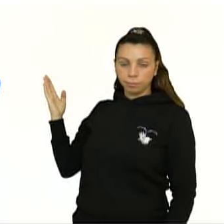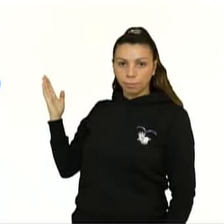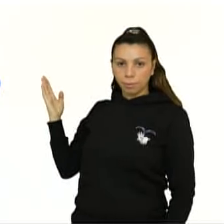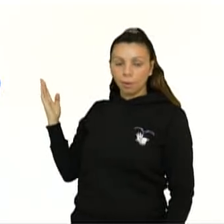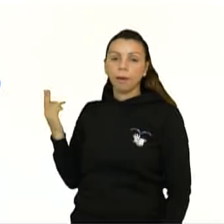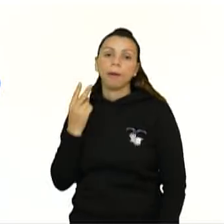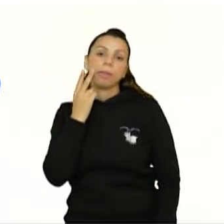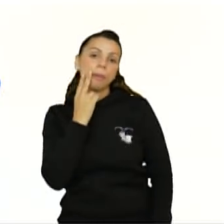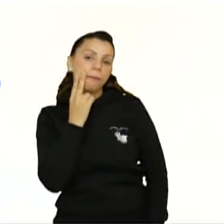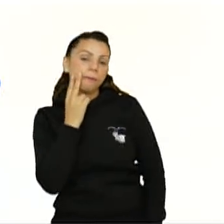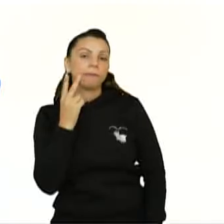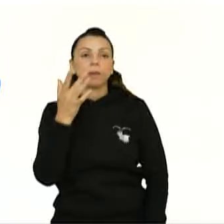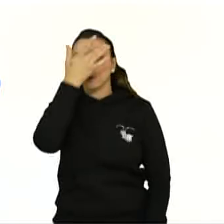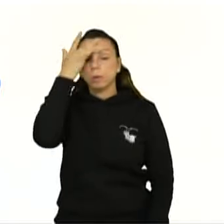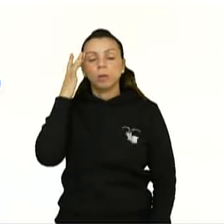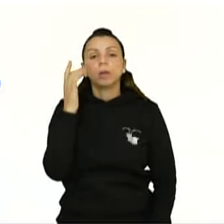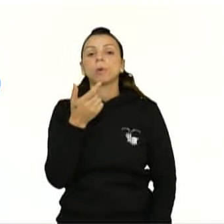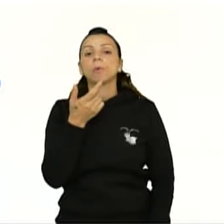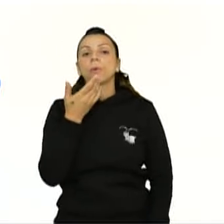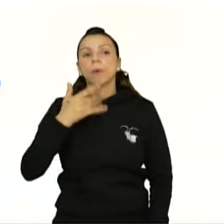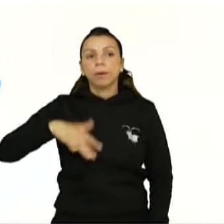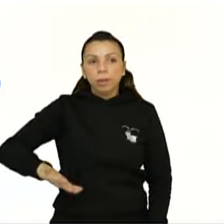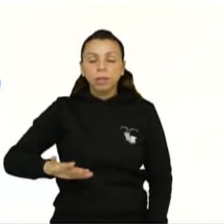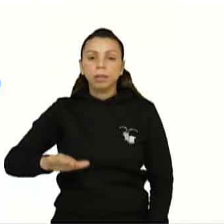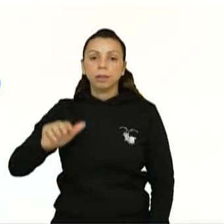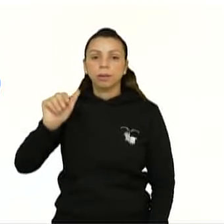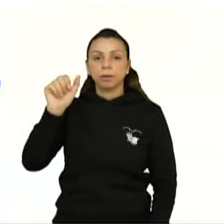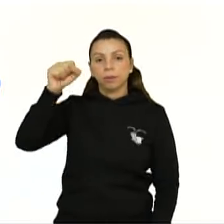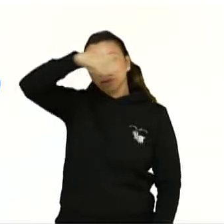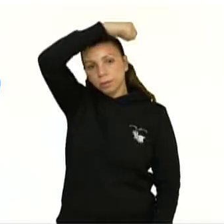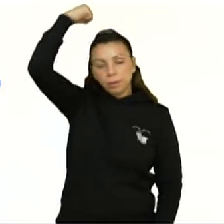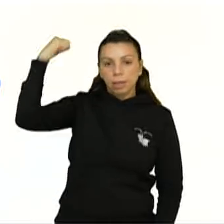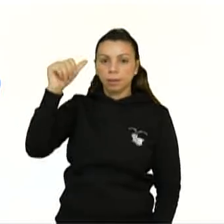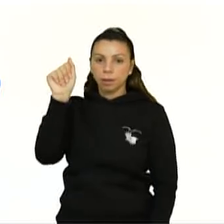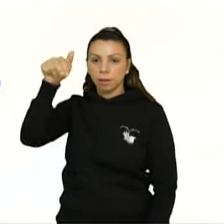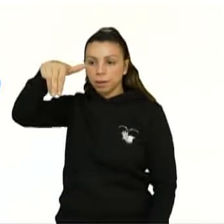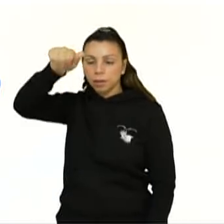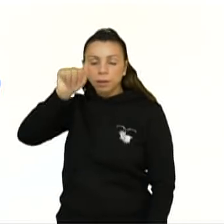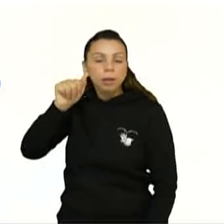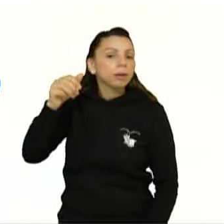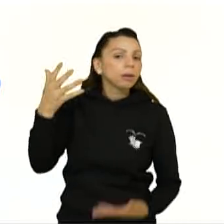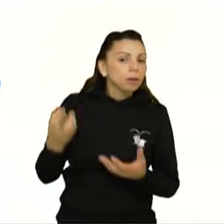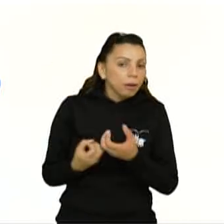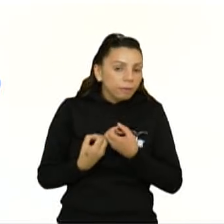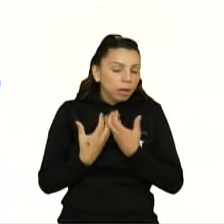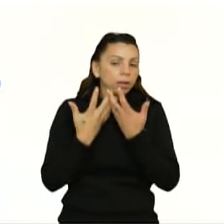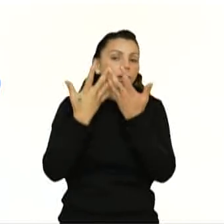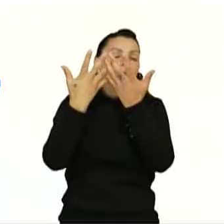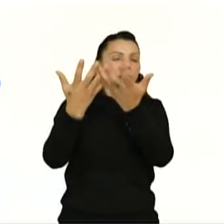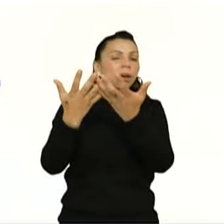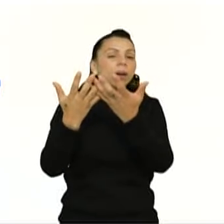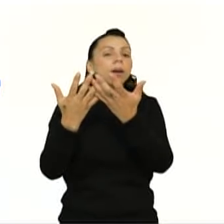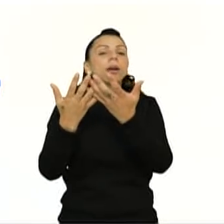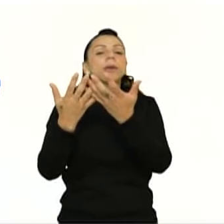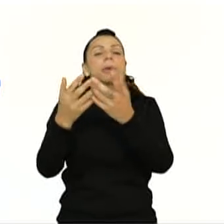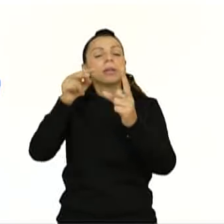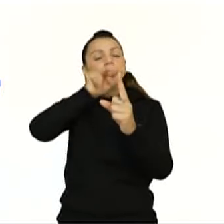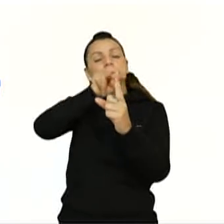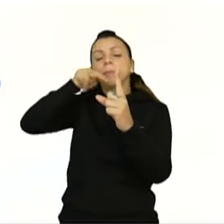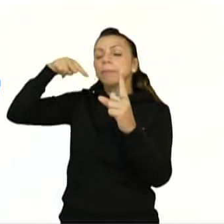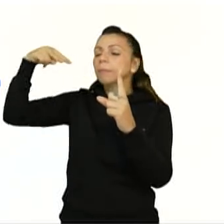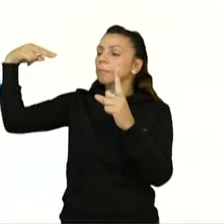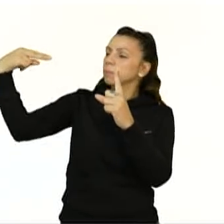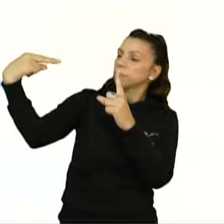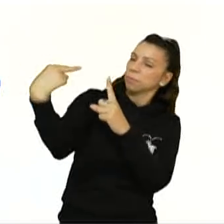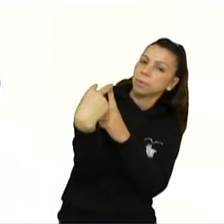menino com Santa Ana, vejam que ele vai criar uma coisa que a gente chama de perspectiva aérea. O que é isso? Ele vai pensar o